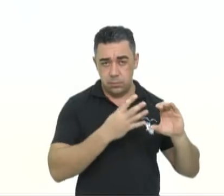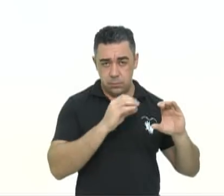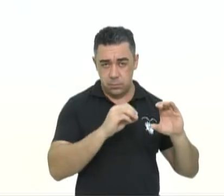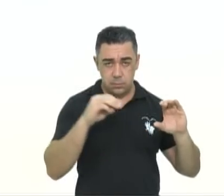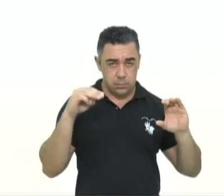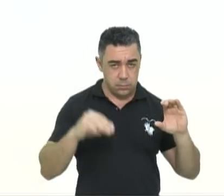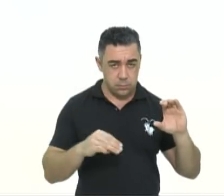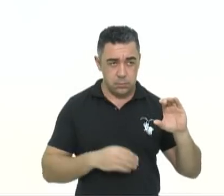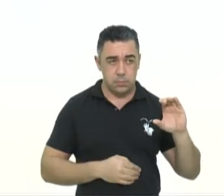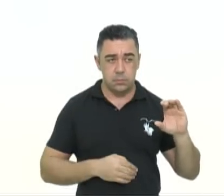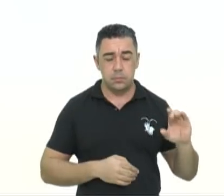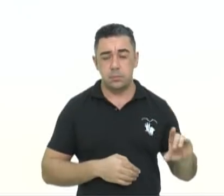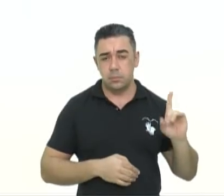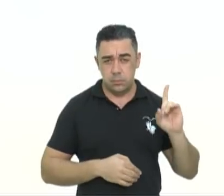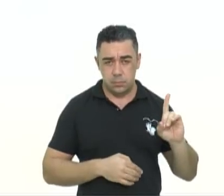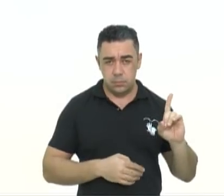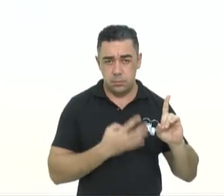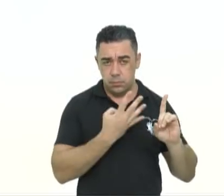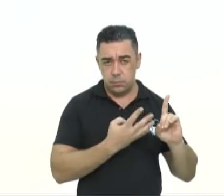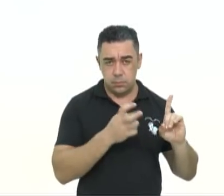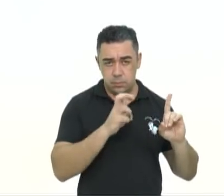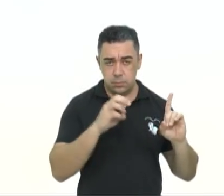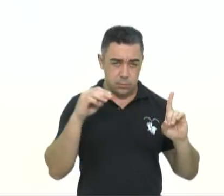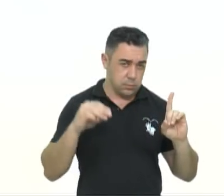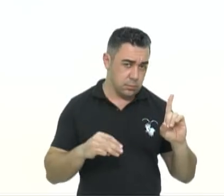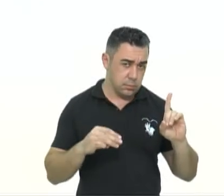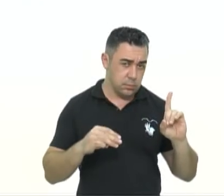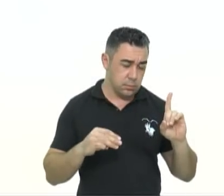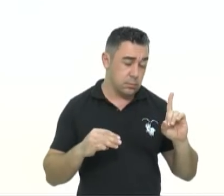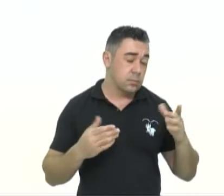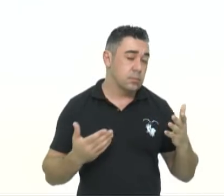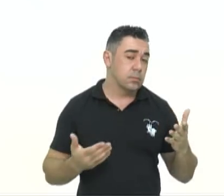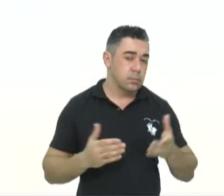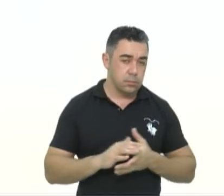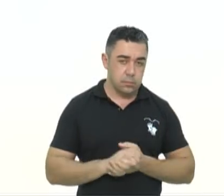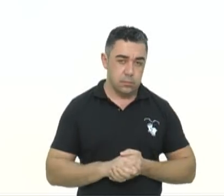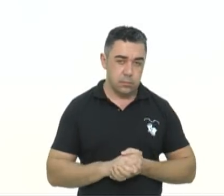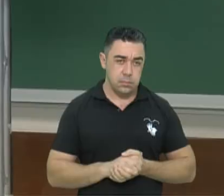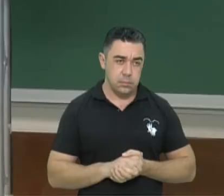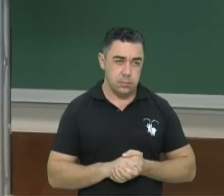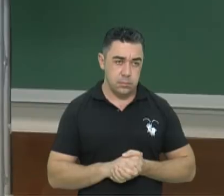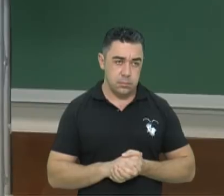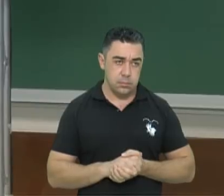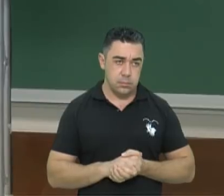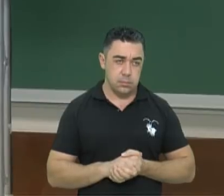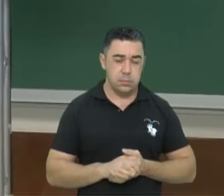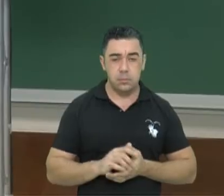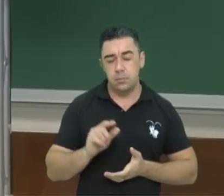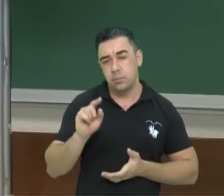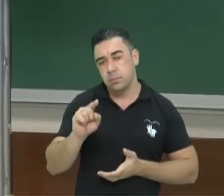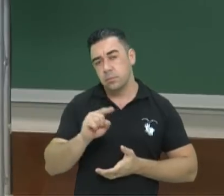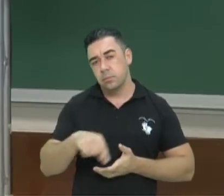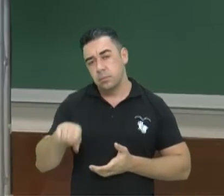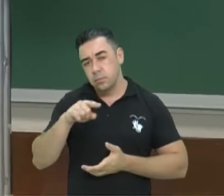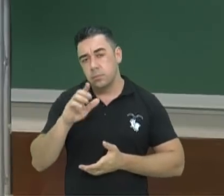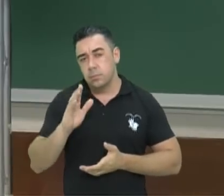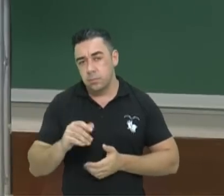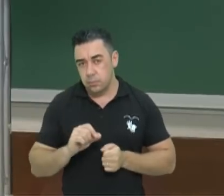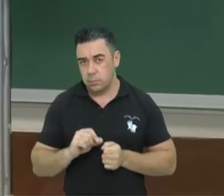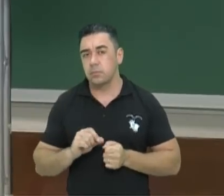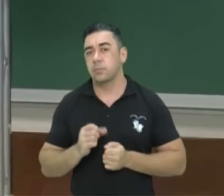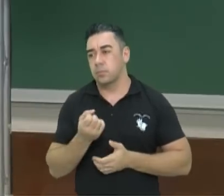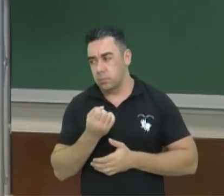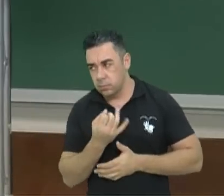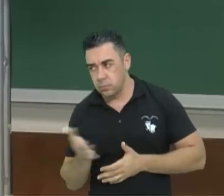C, 40 metros, letra D, 45 metros. Então, lembre que nós já fizemos